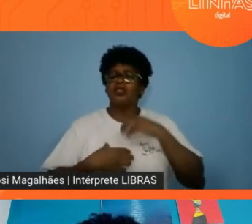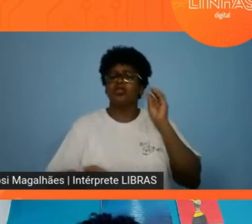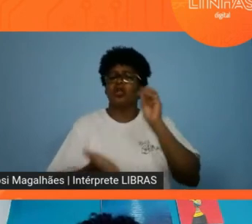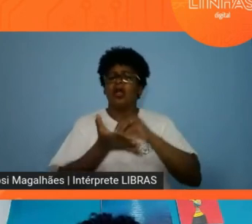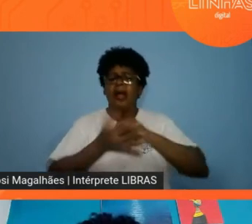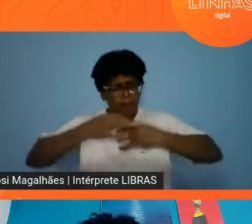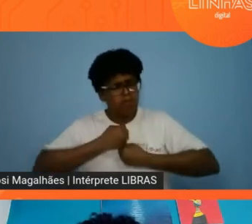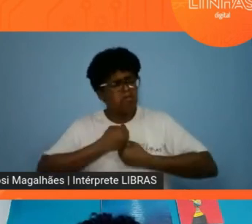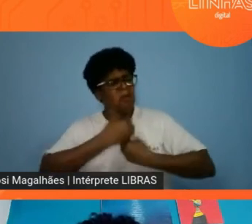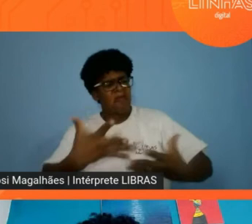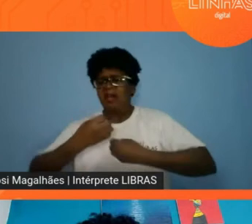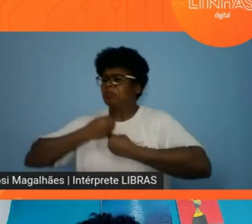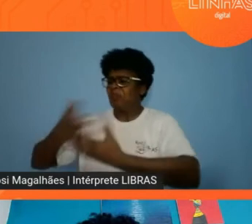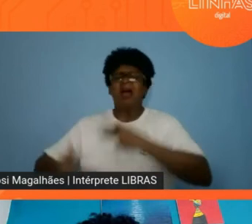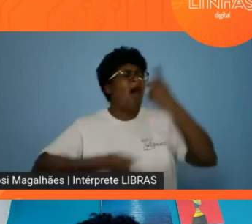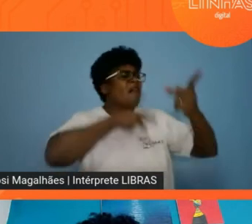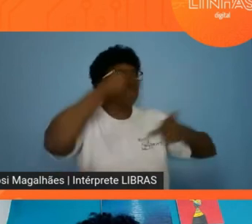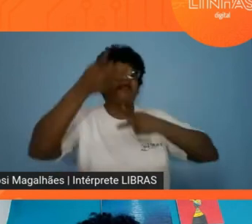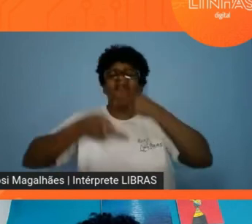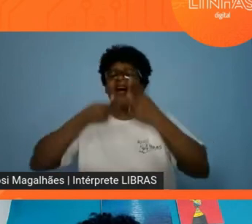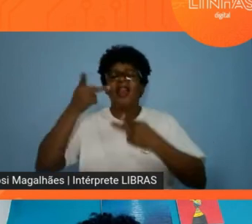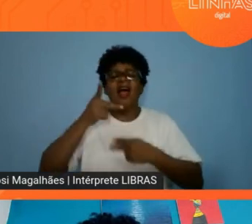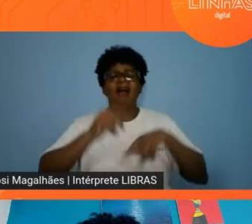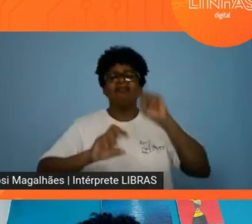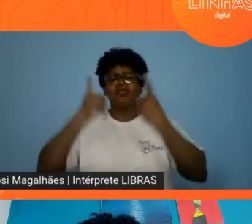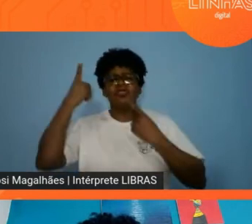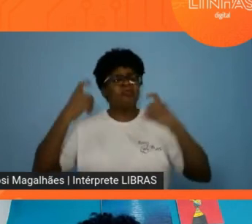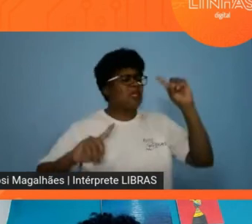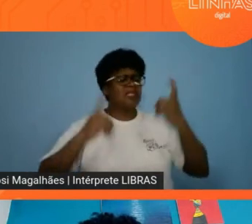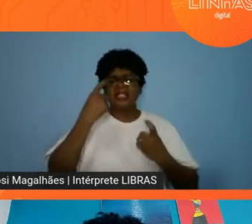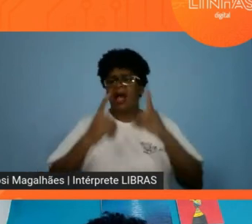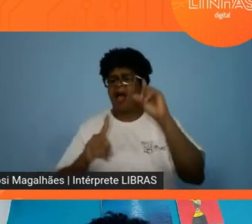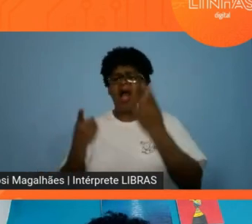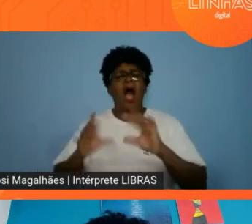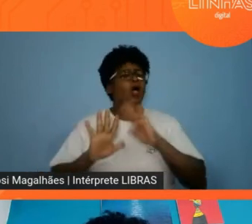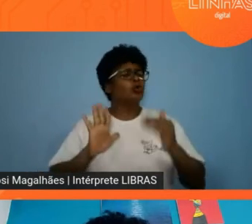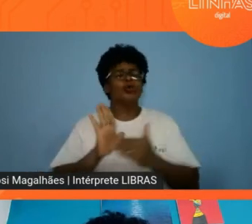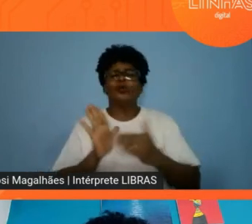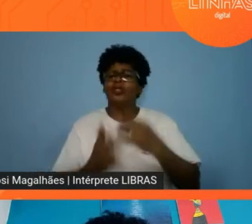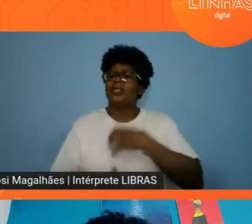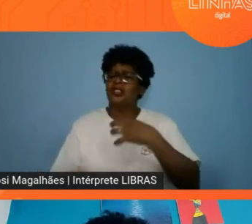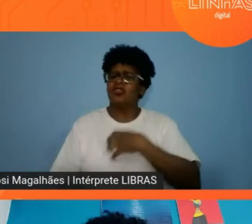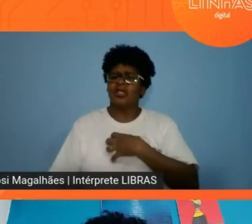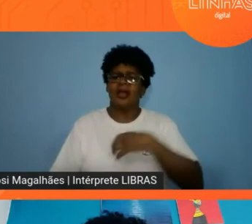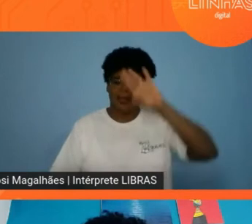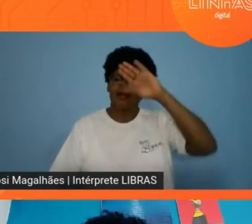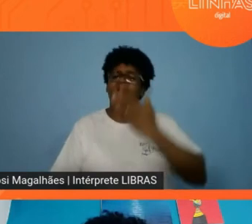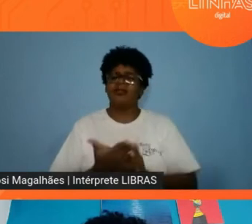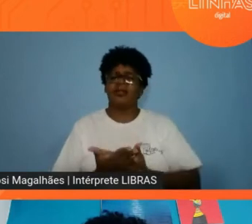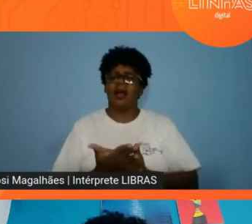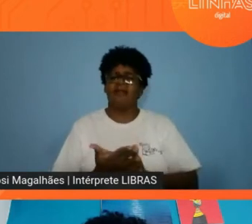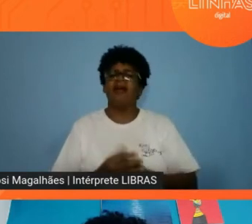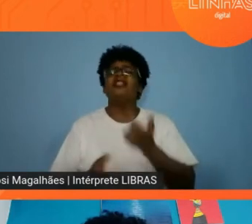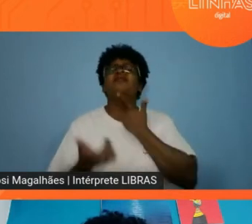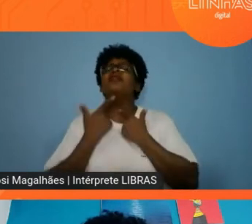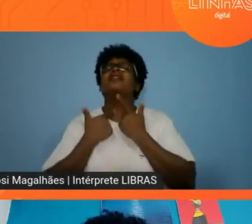fora, expressar aquilo que eu sentia, né, aquilo que eu estava acreditando, os meus desejos,